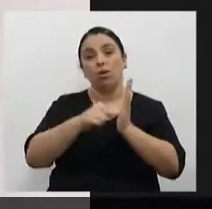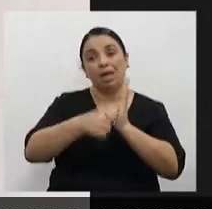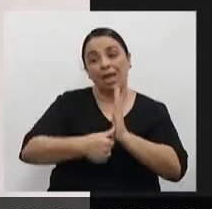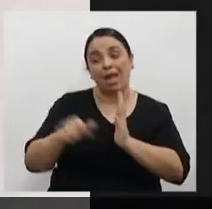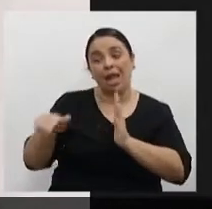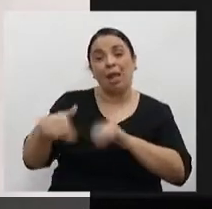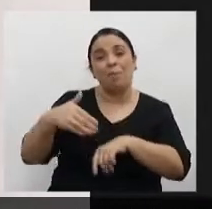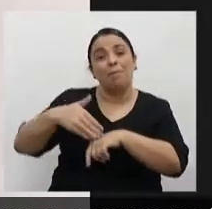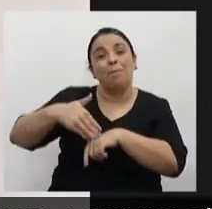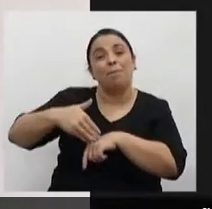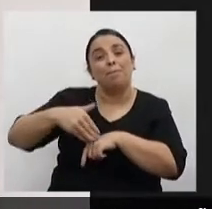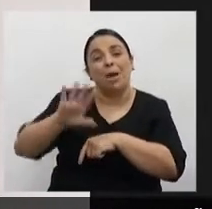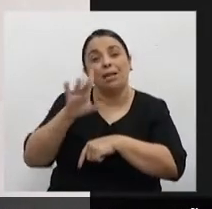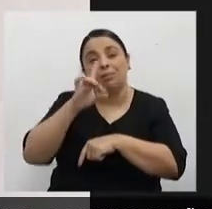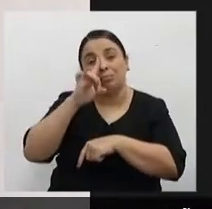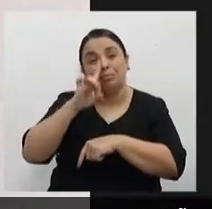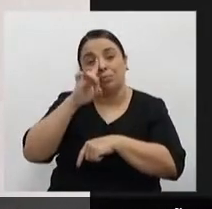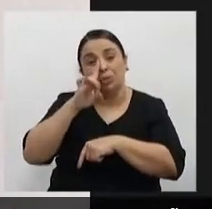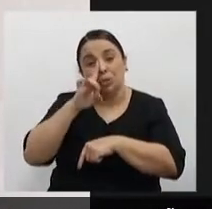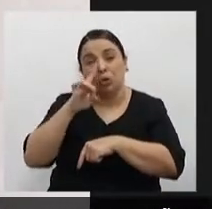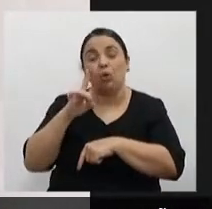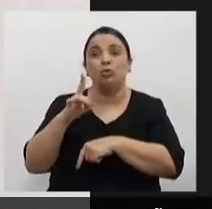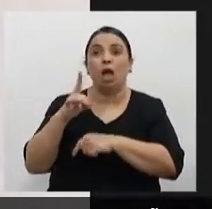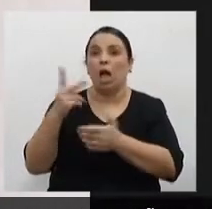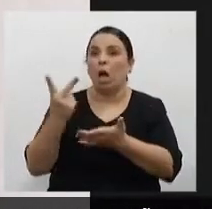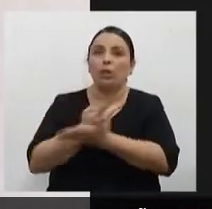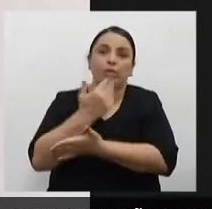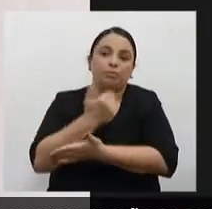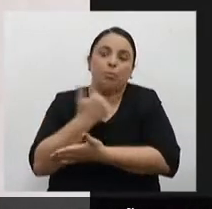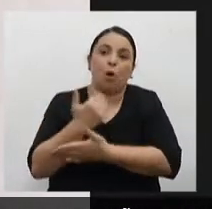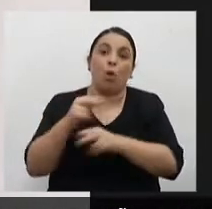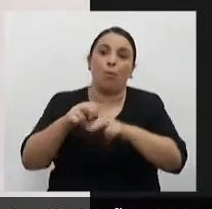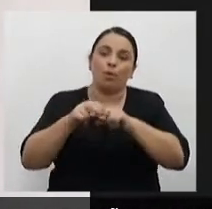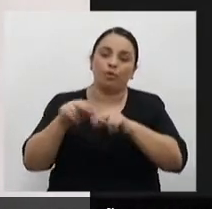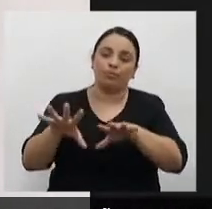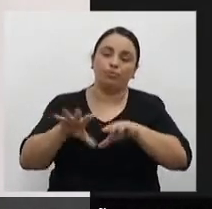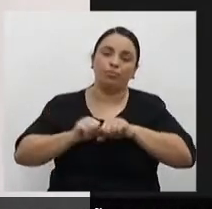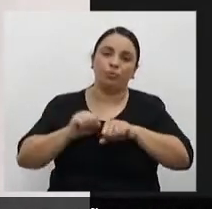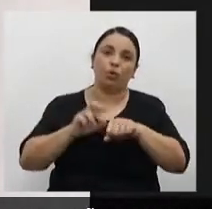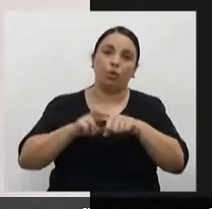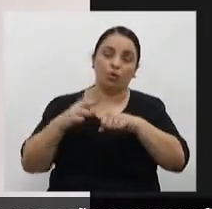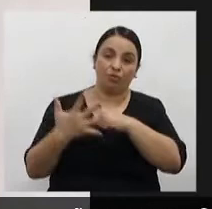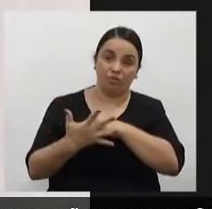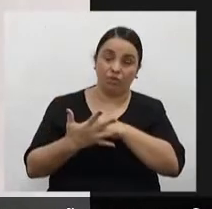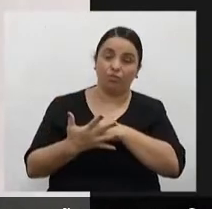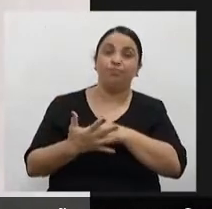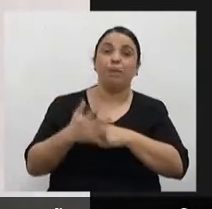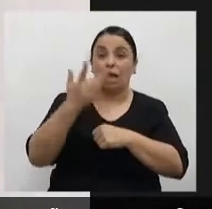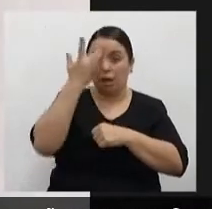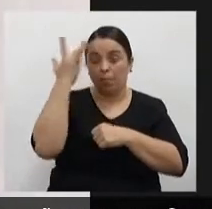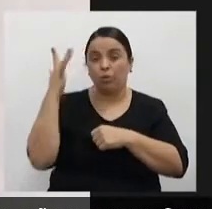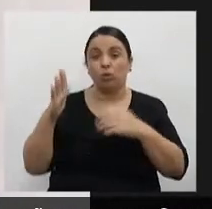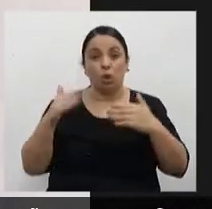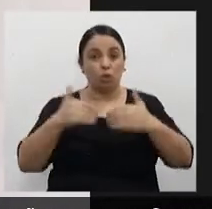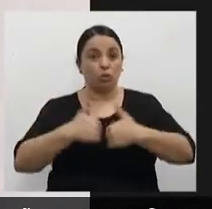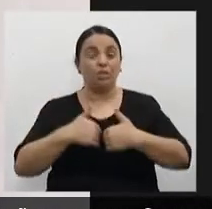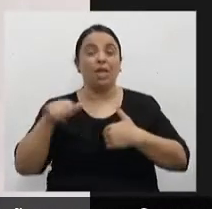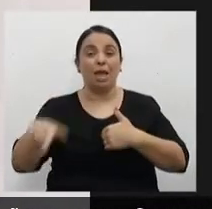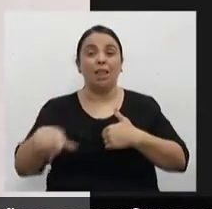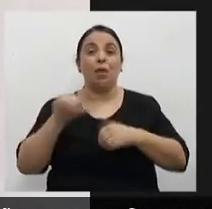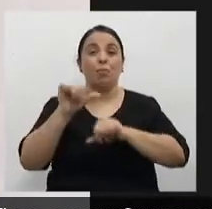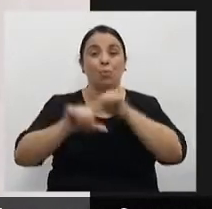Covid-19, assim como em outras deficiências com alguma comorbidade. Os autistas possuem alterações